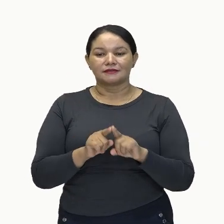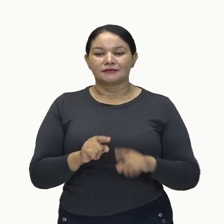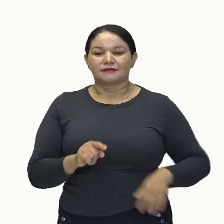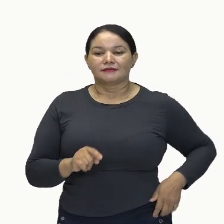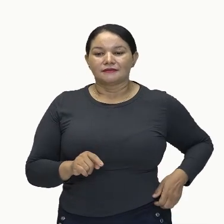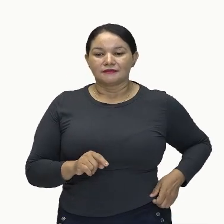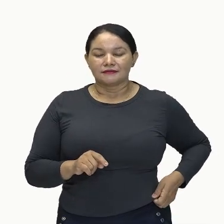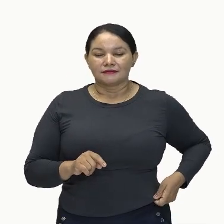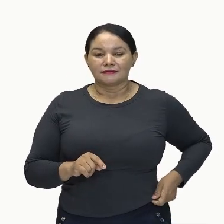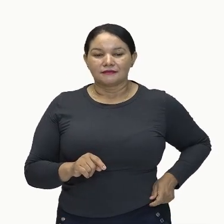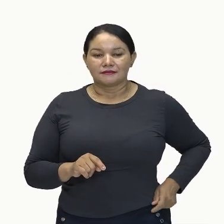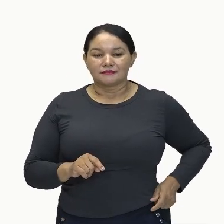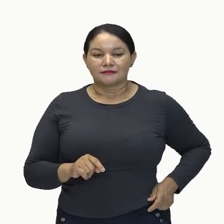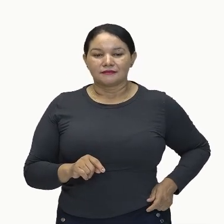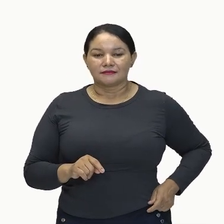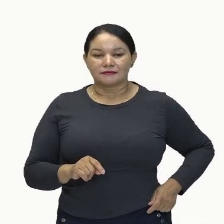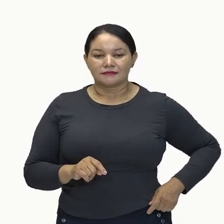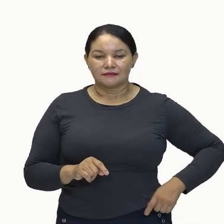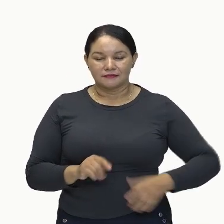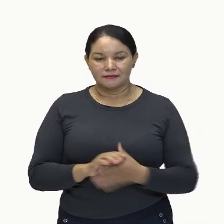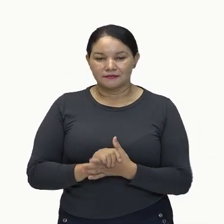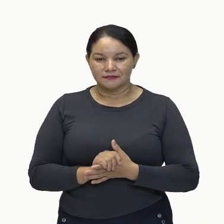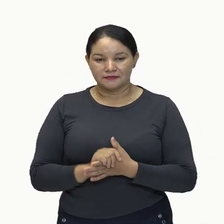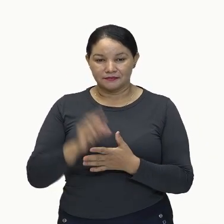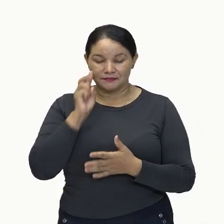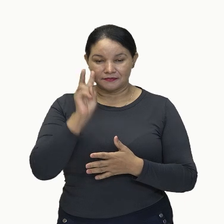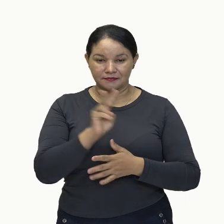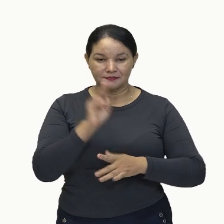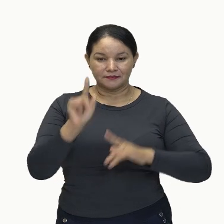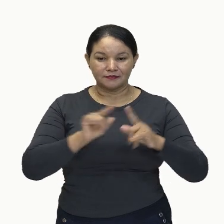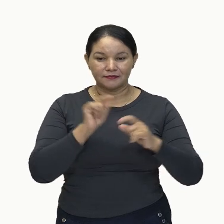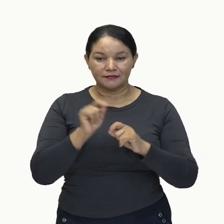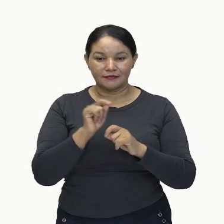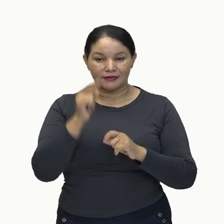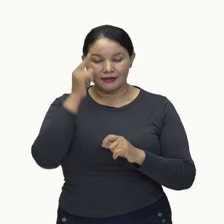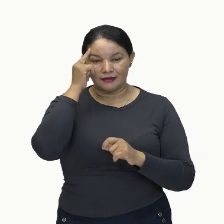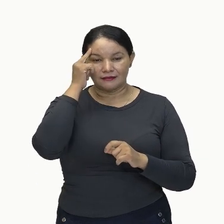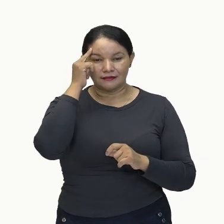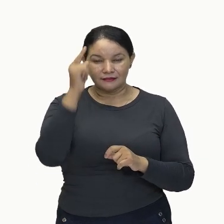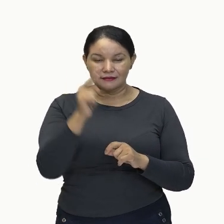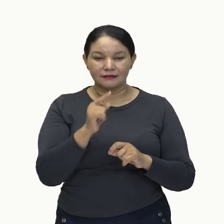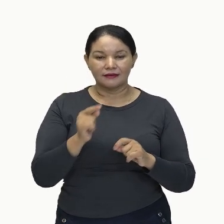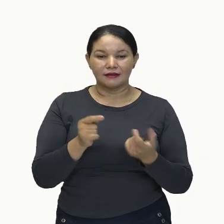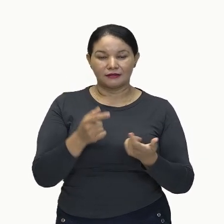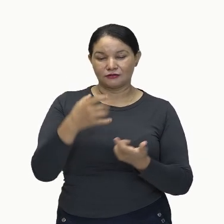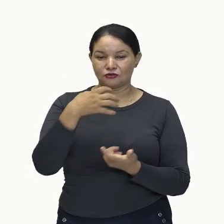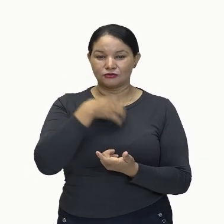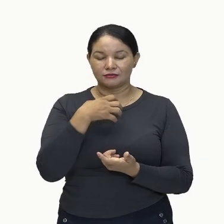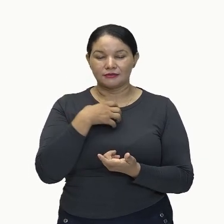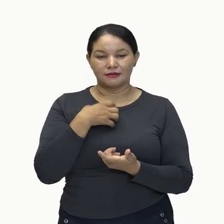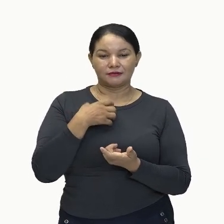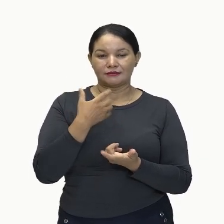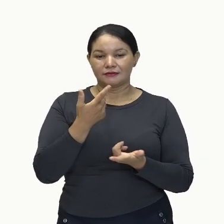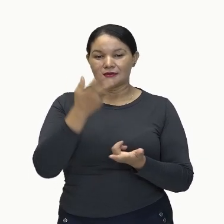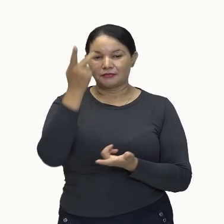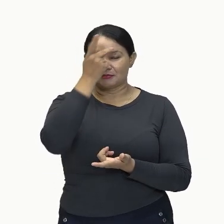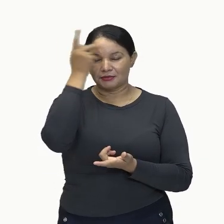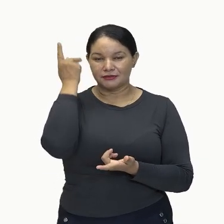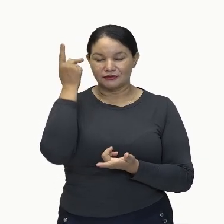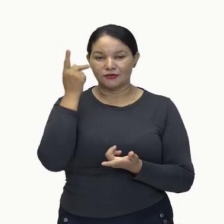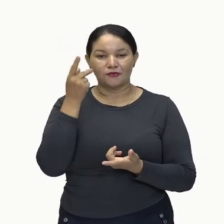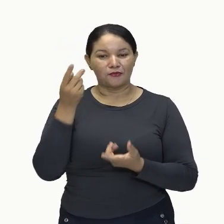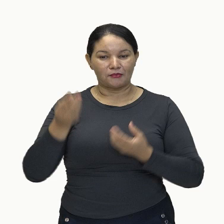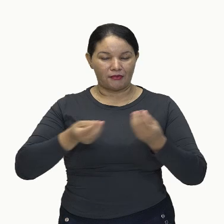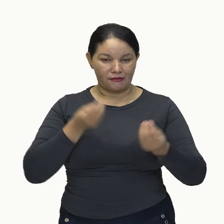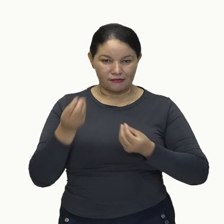carnes rijas, observem aí a ideia da forma da pessoa, como ela estava se